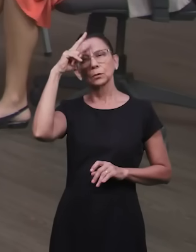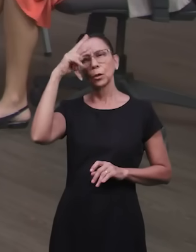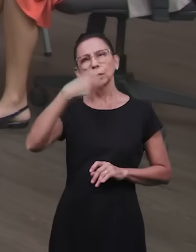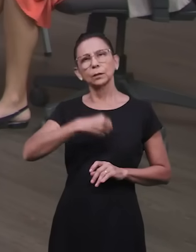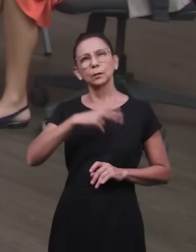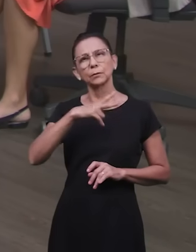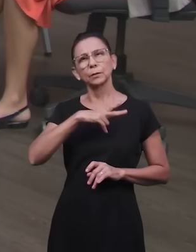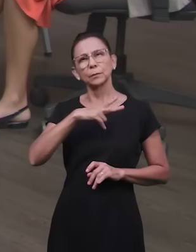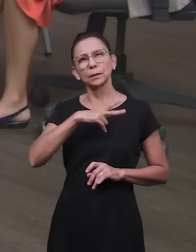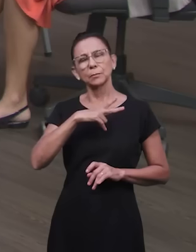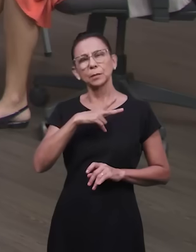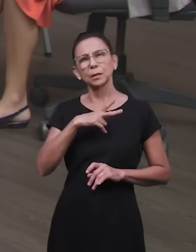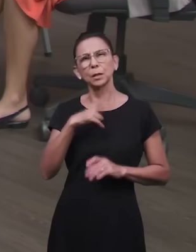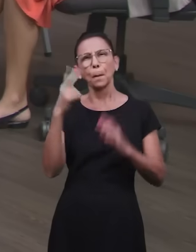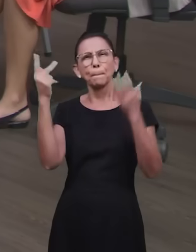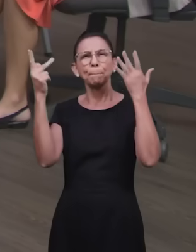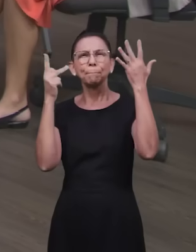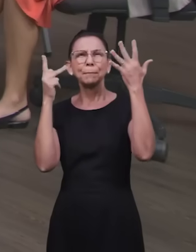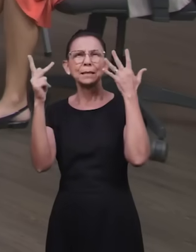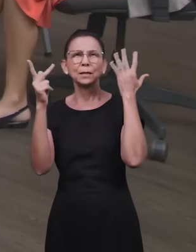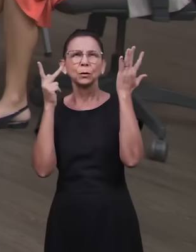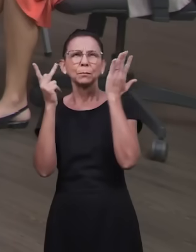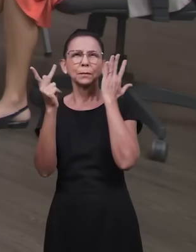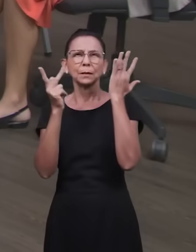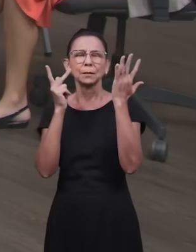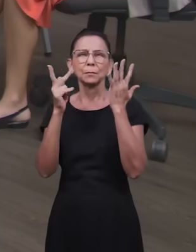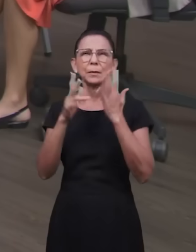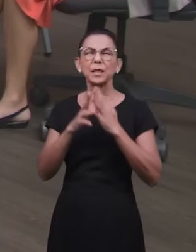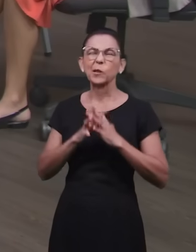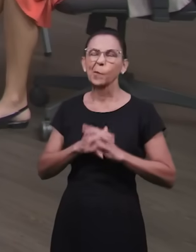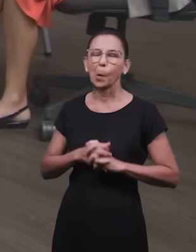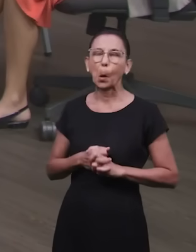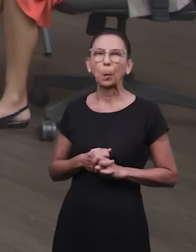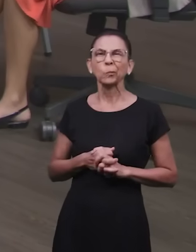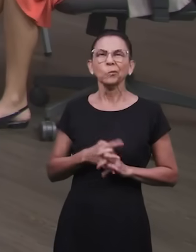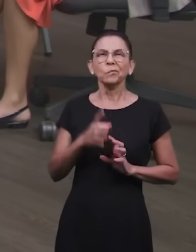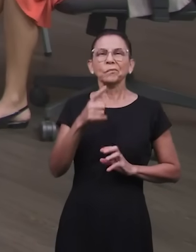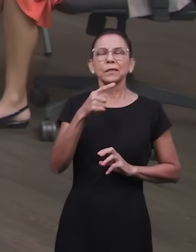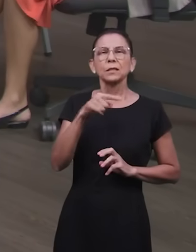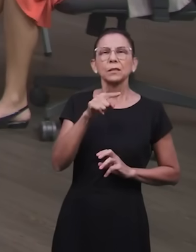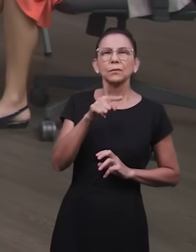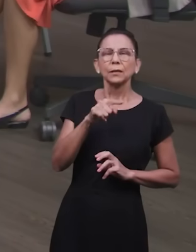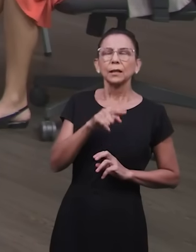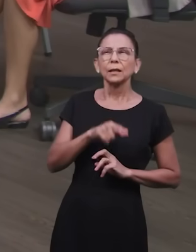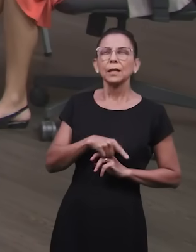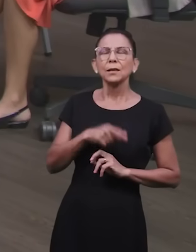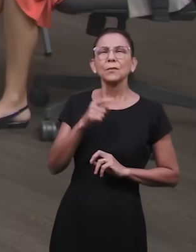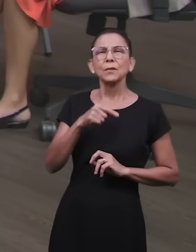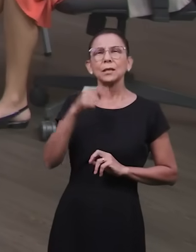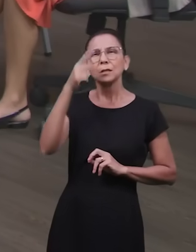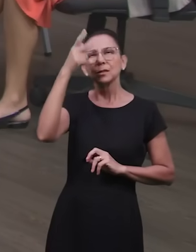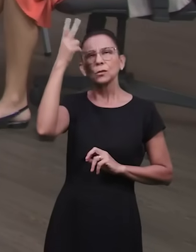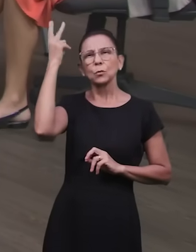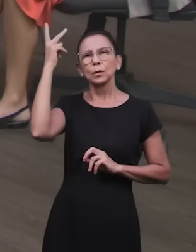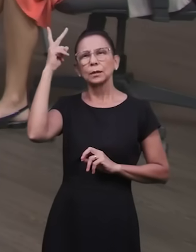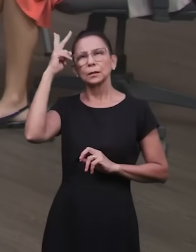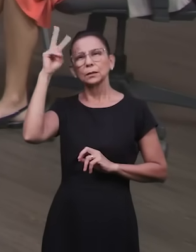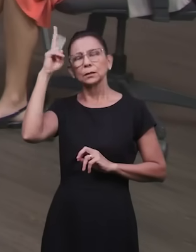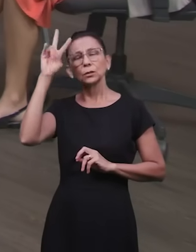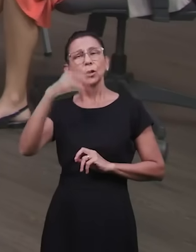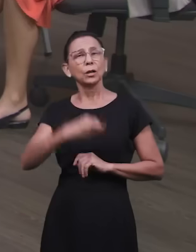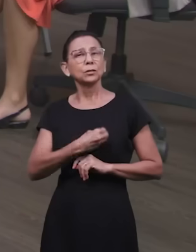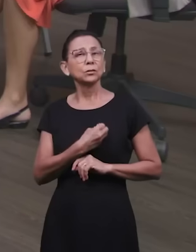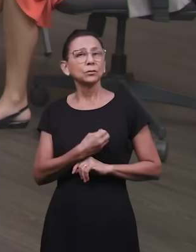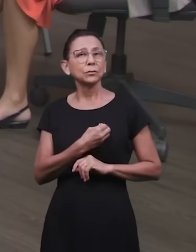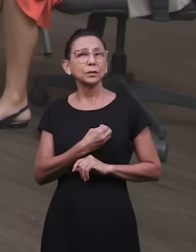você vai fazer na psicoterapia? Cuidar da sua história. Vê-la por um outro viés, que não aquele que te coloca